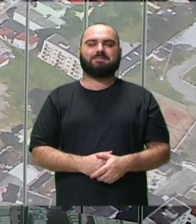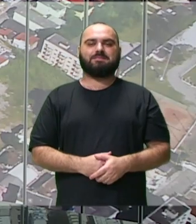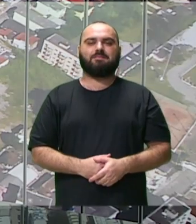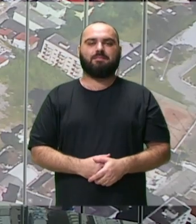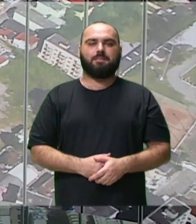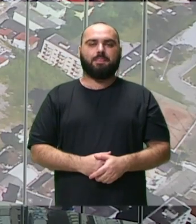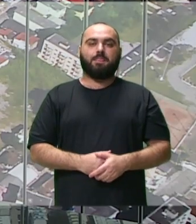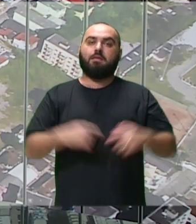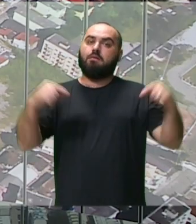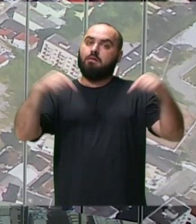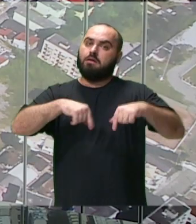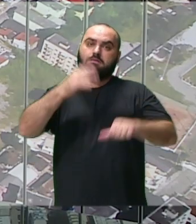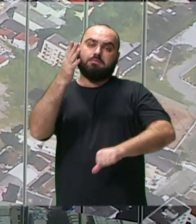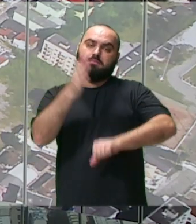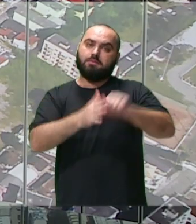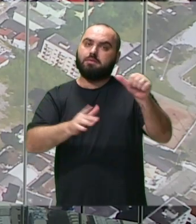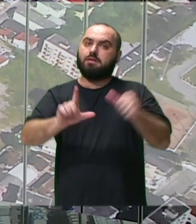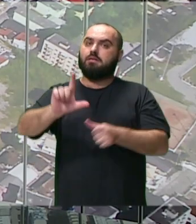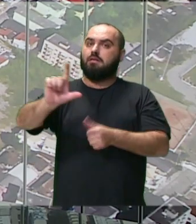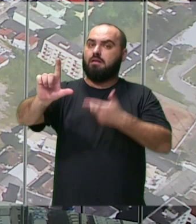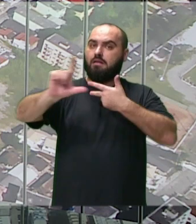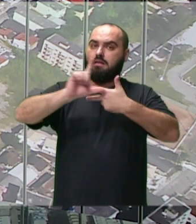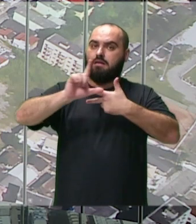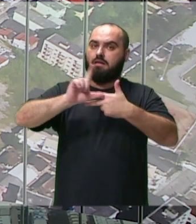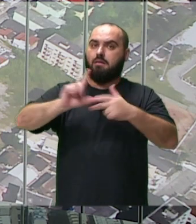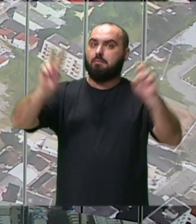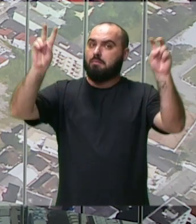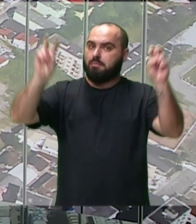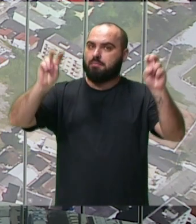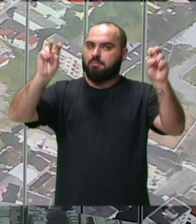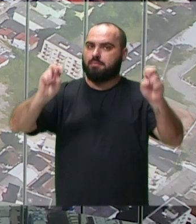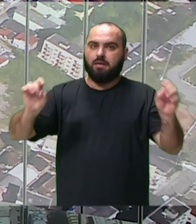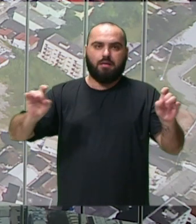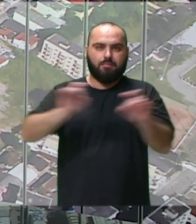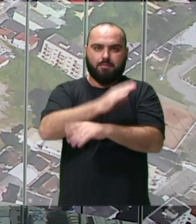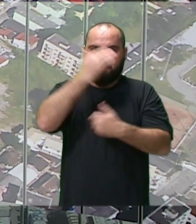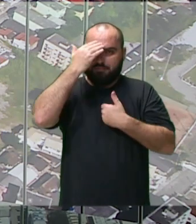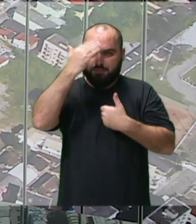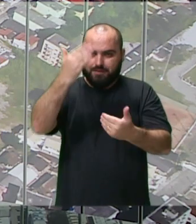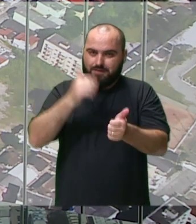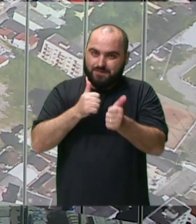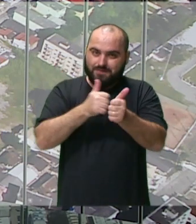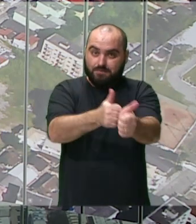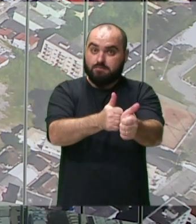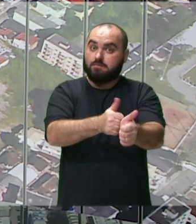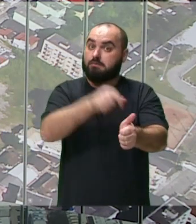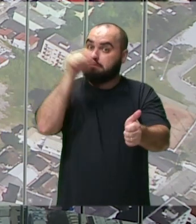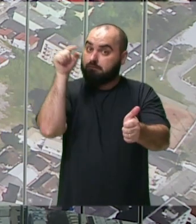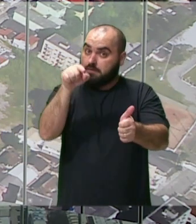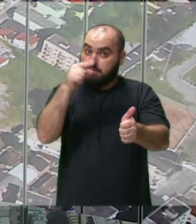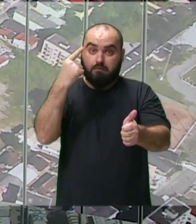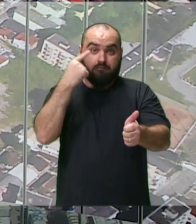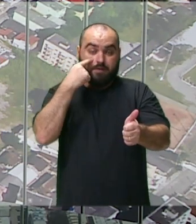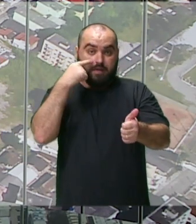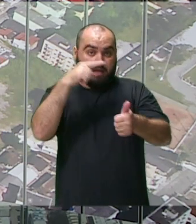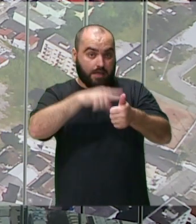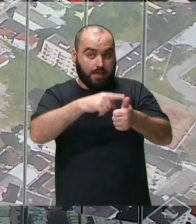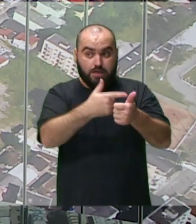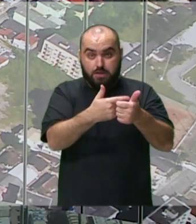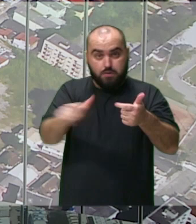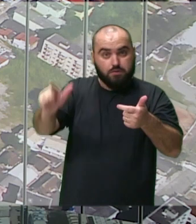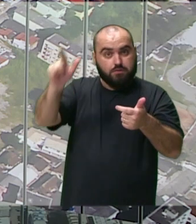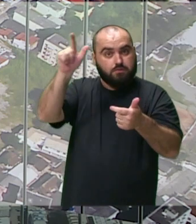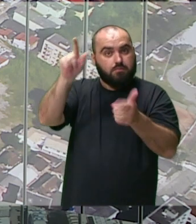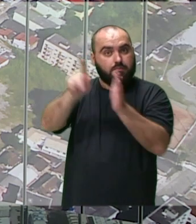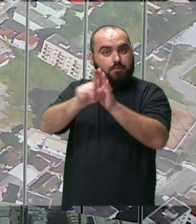Este primeiro Legislativo em Pauta chegou ao fim. Obrigado pela companhia. Lembrando que você assiste a este e outros